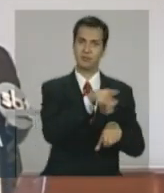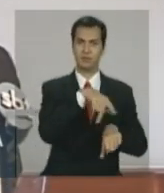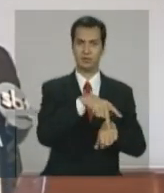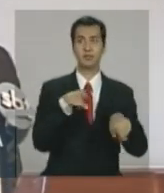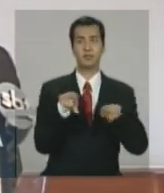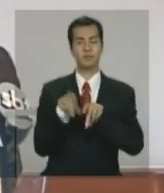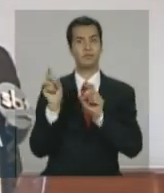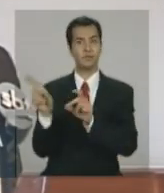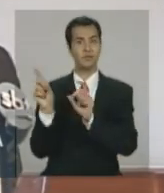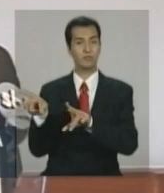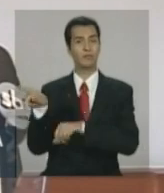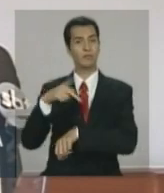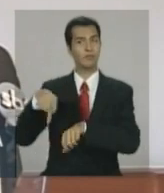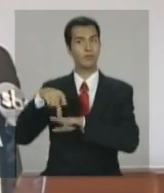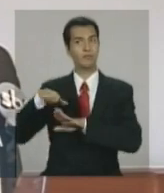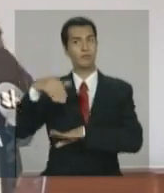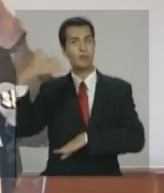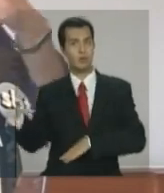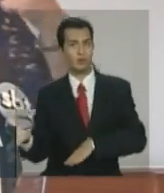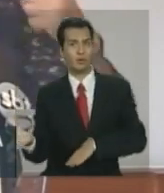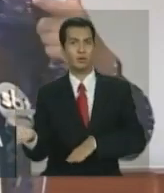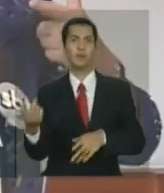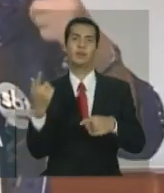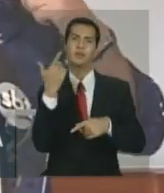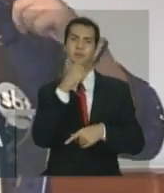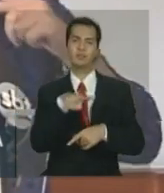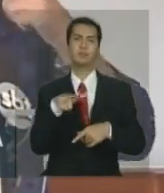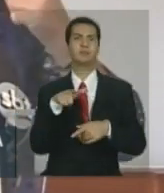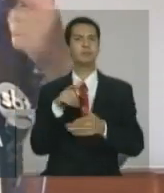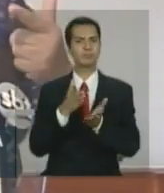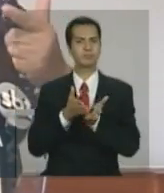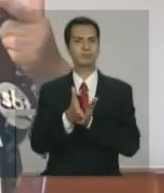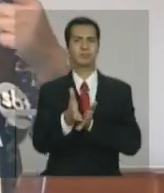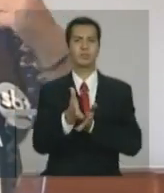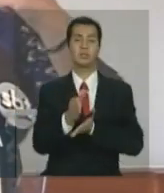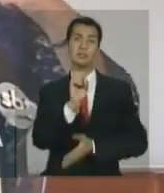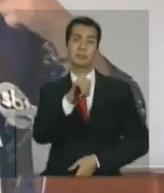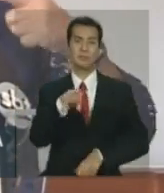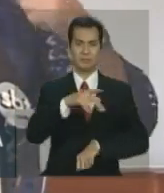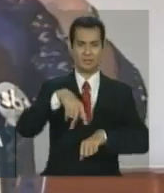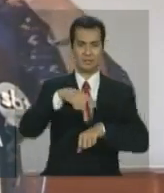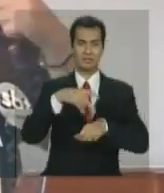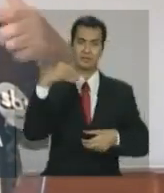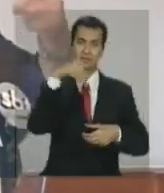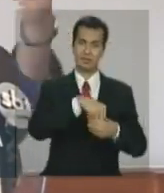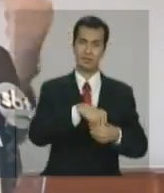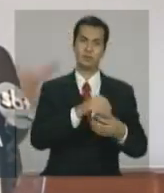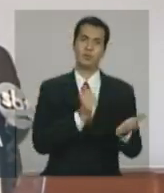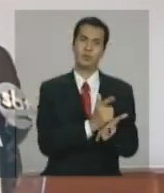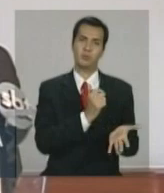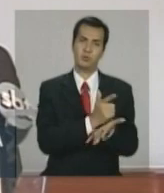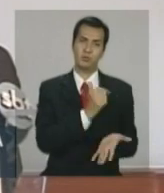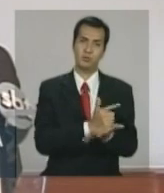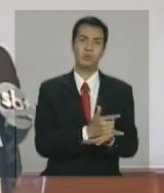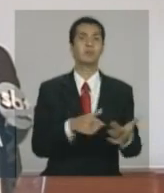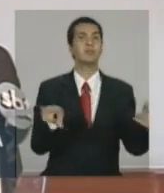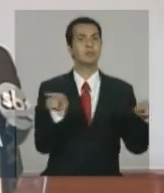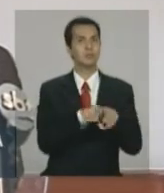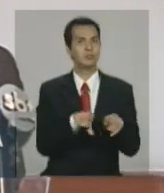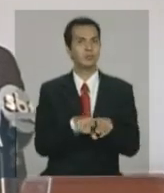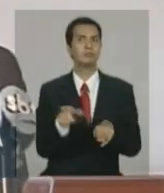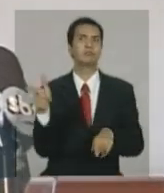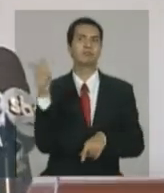para a recuperação. Porque quando o país começa a investir, a consumir, ele cria mercado também para os